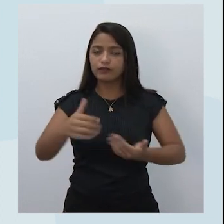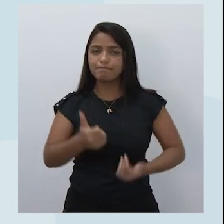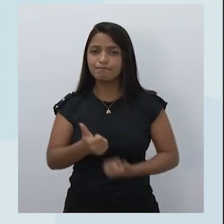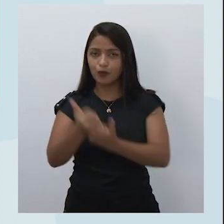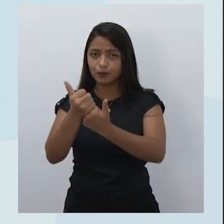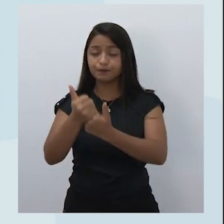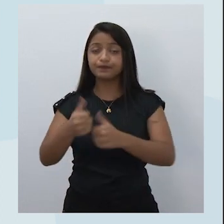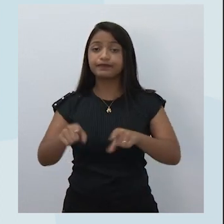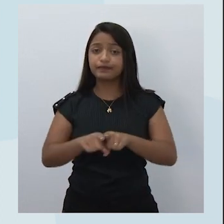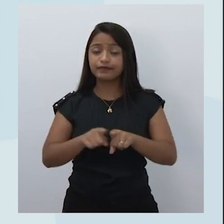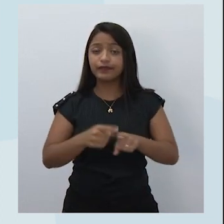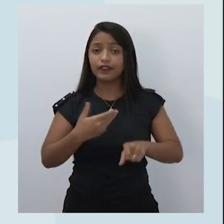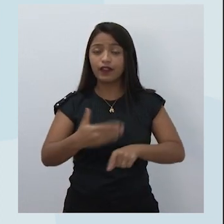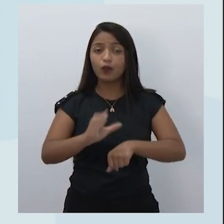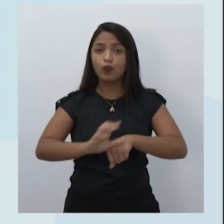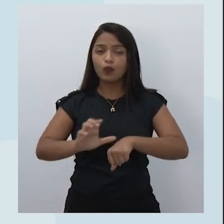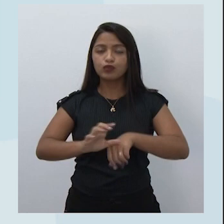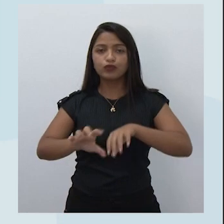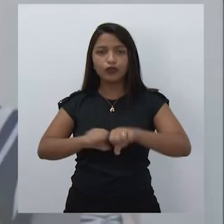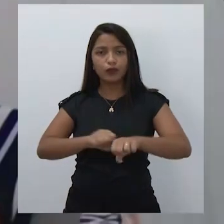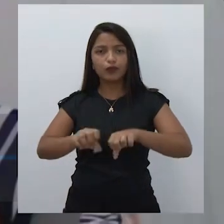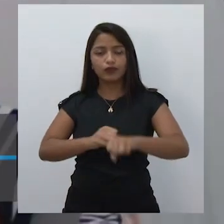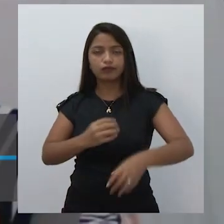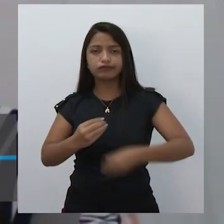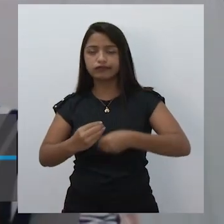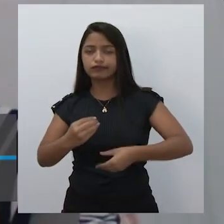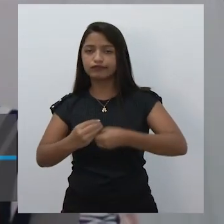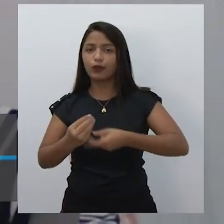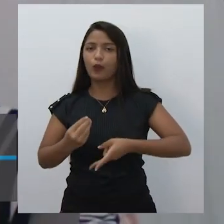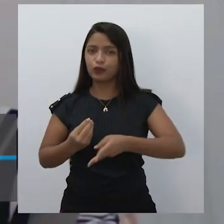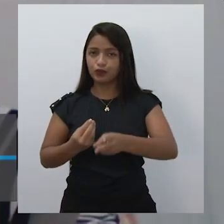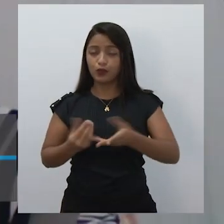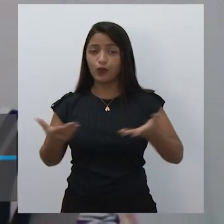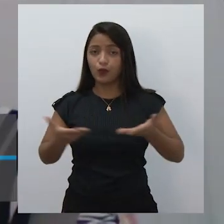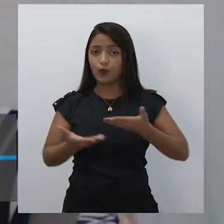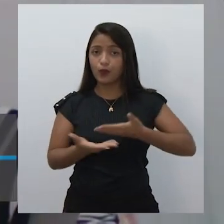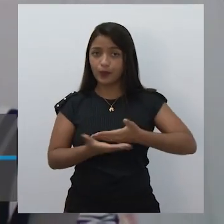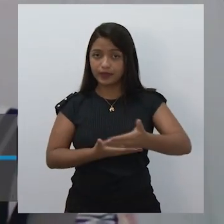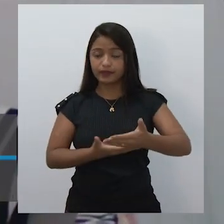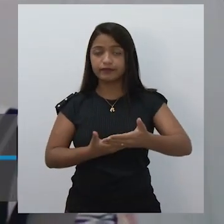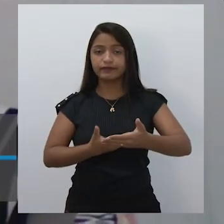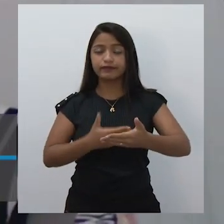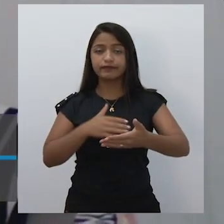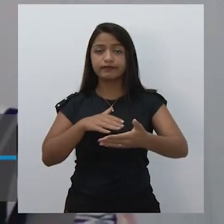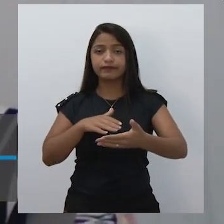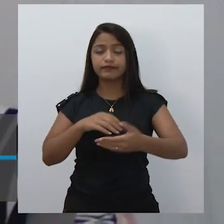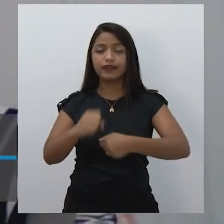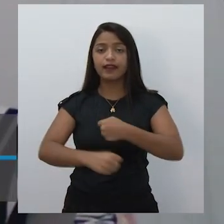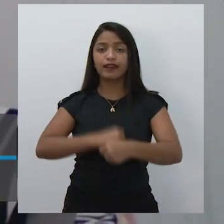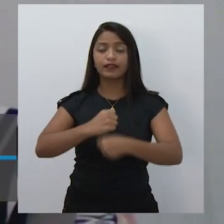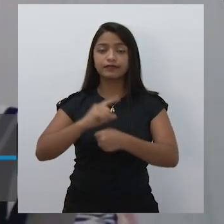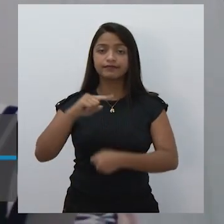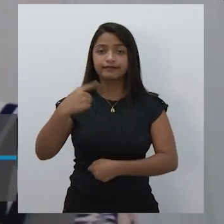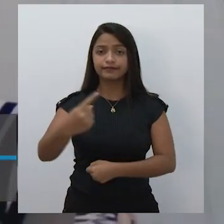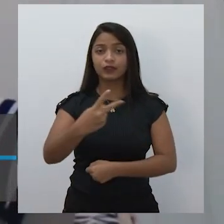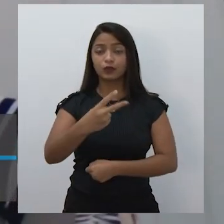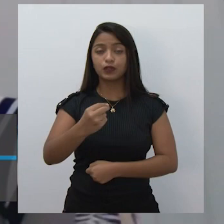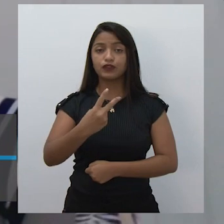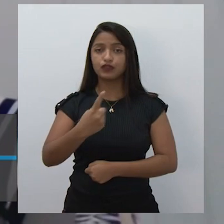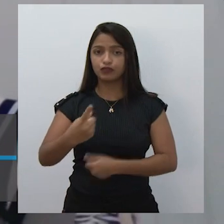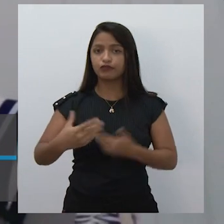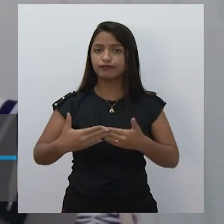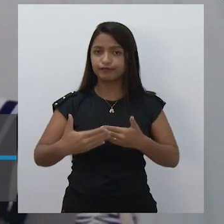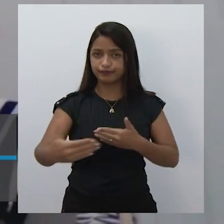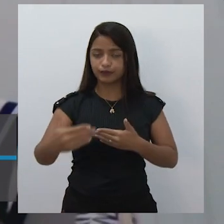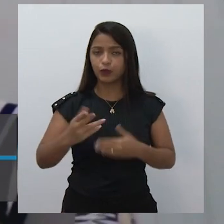que estamos iniciando agora, e essa formação se dará ao longo de 2021. Tá?